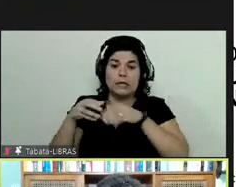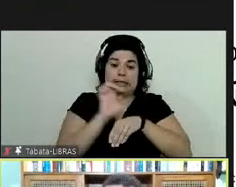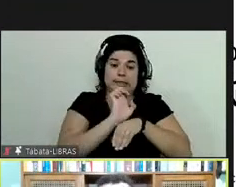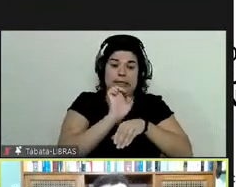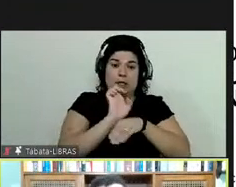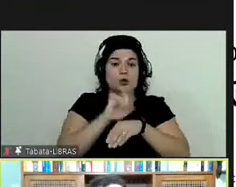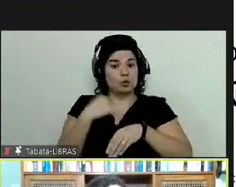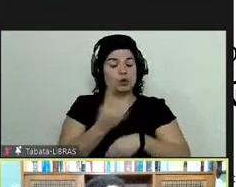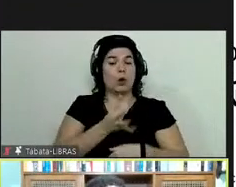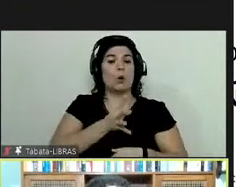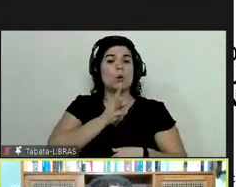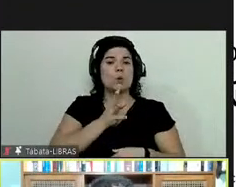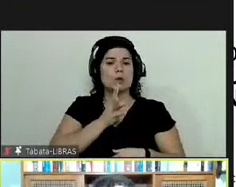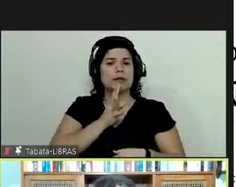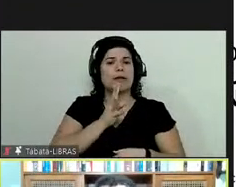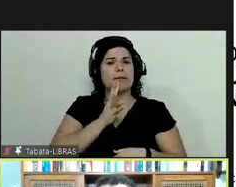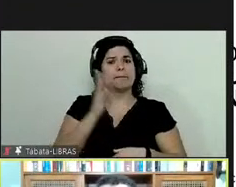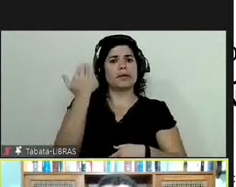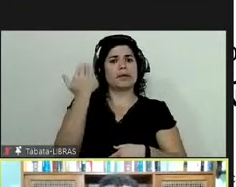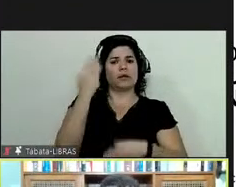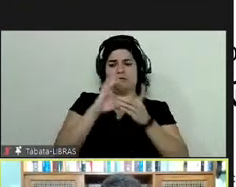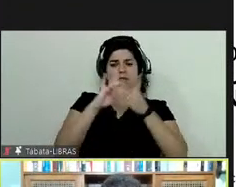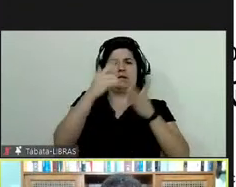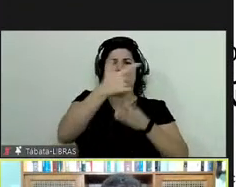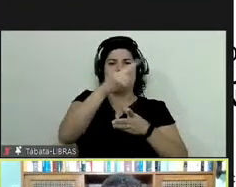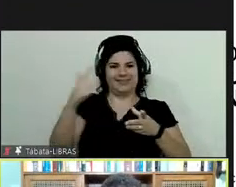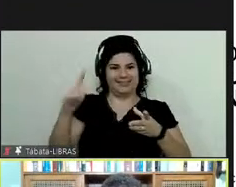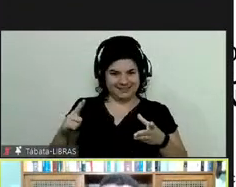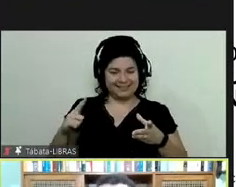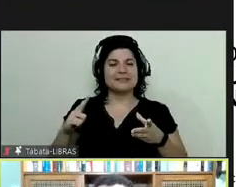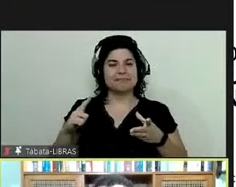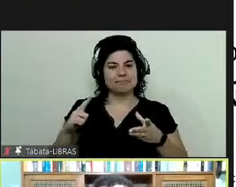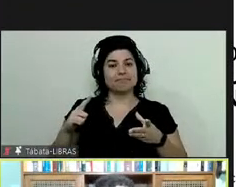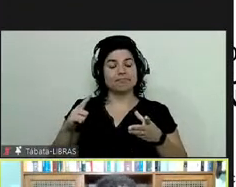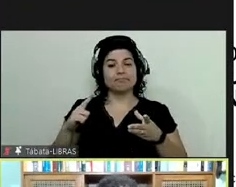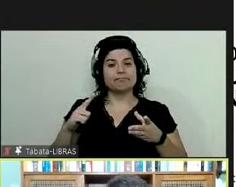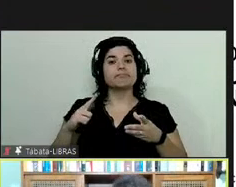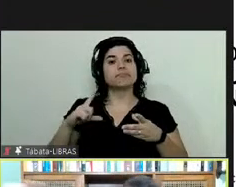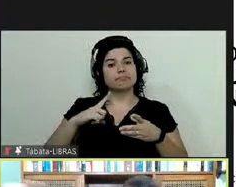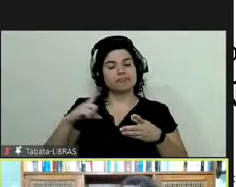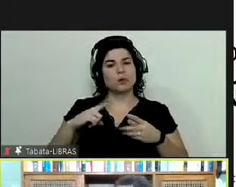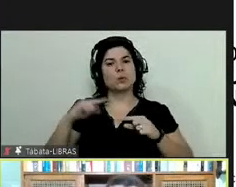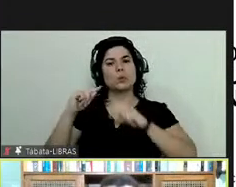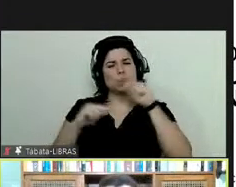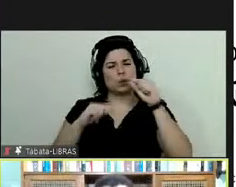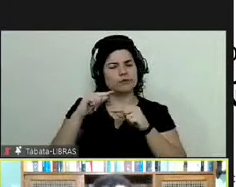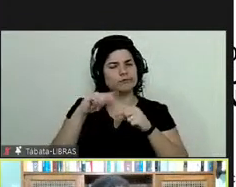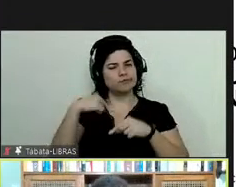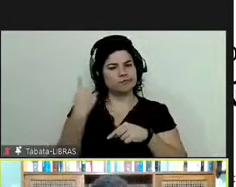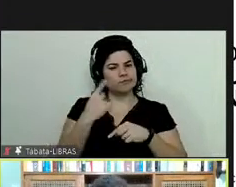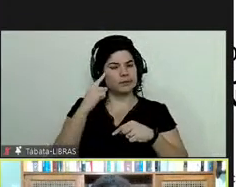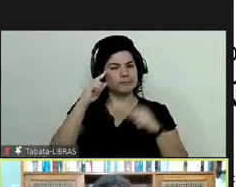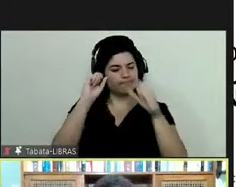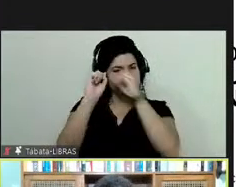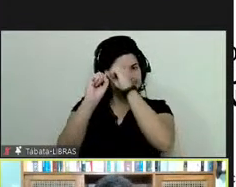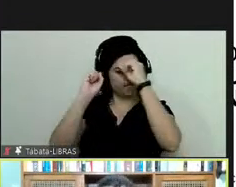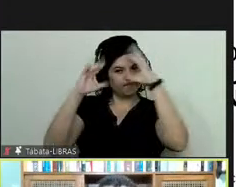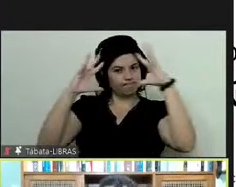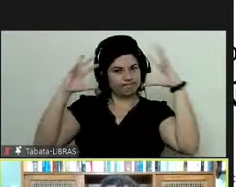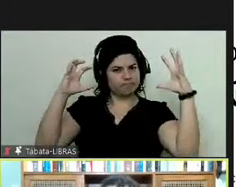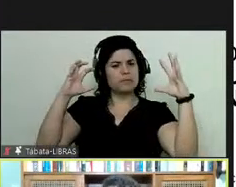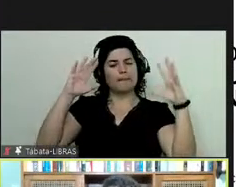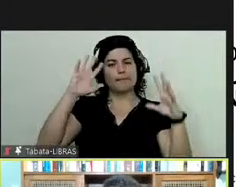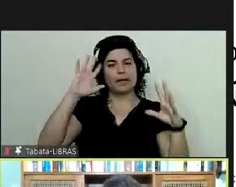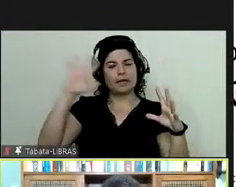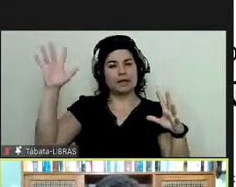conhecemos foram formas não o exercício da política o grande ponto de inflexão nessa rápida viagem da história pois